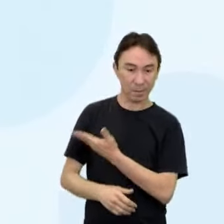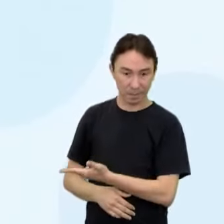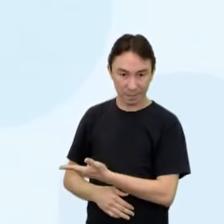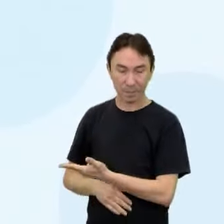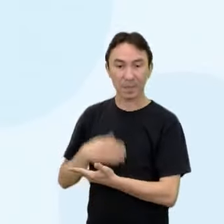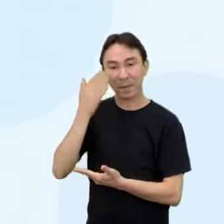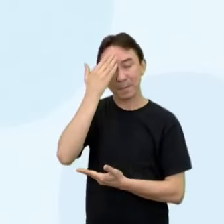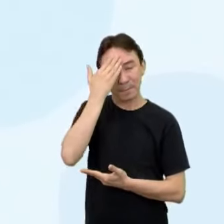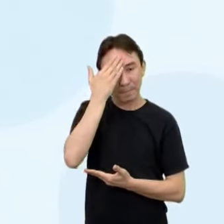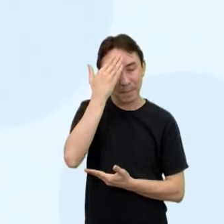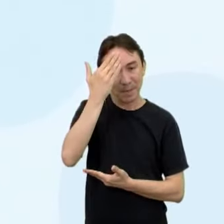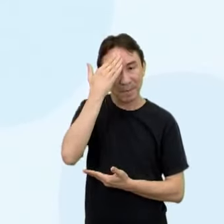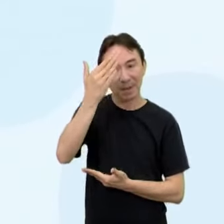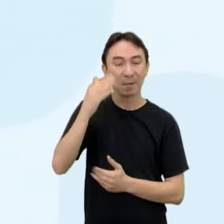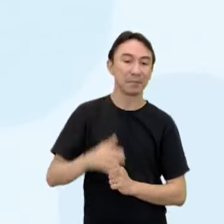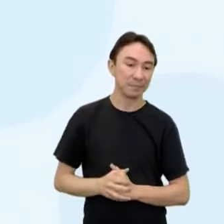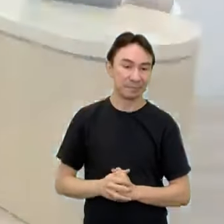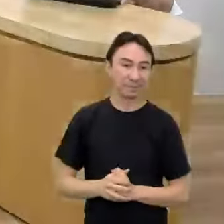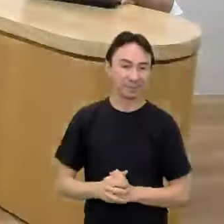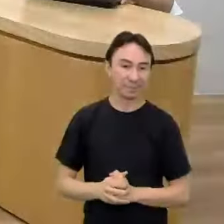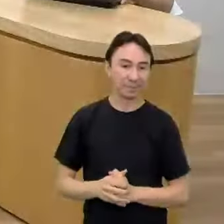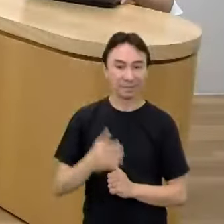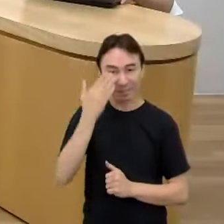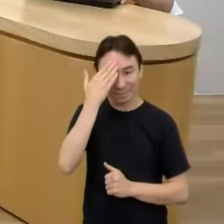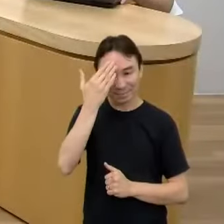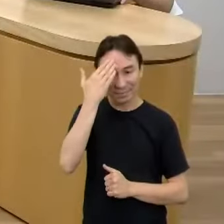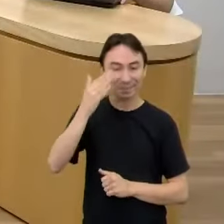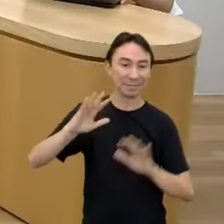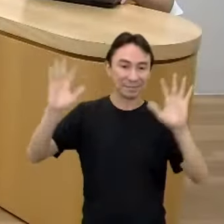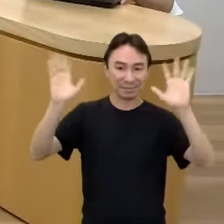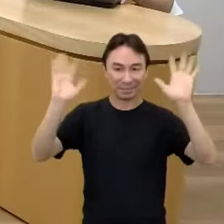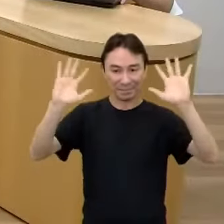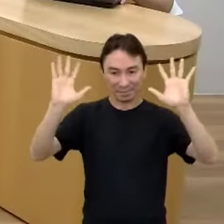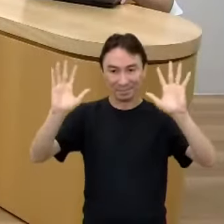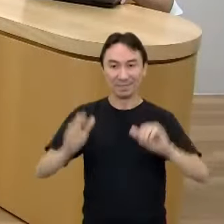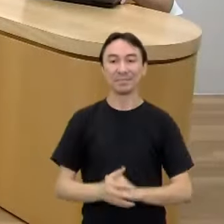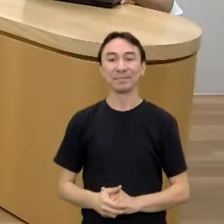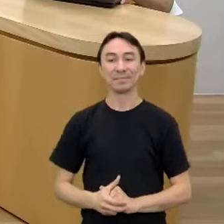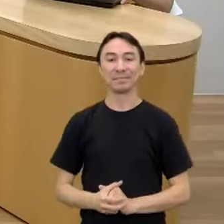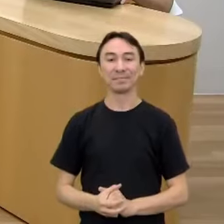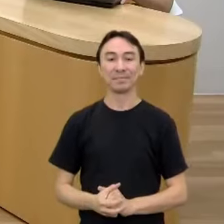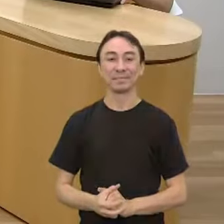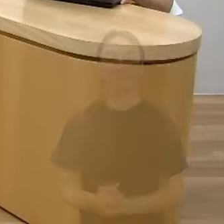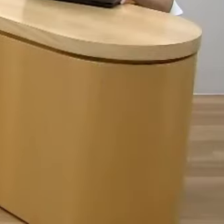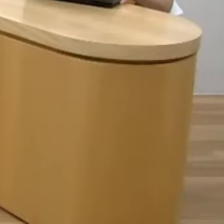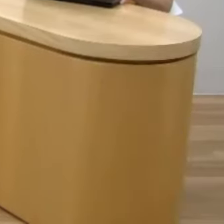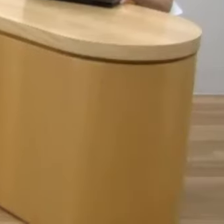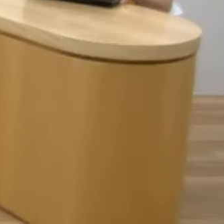here, Ed. Thanks for having me. Okay. Bye-bye, everybody. See you next week. See you.